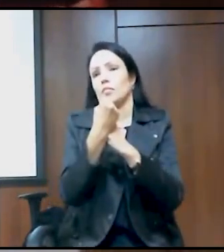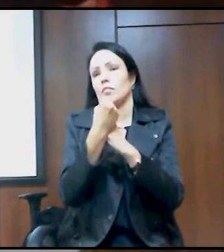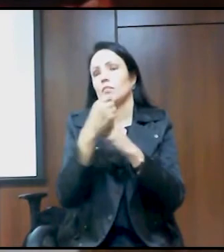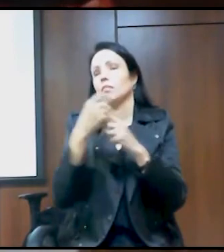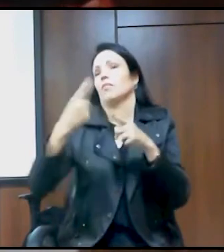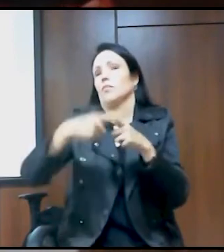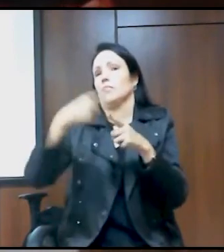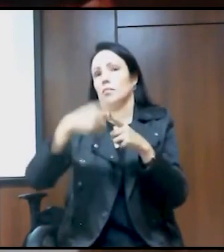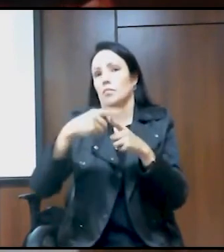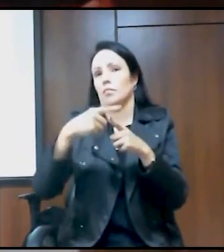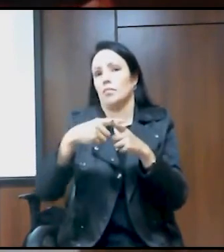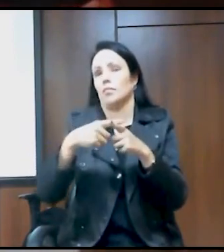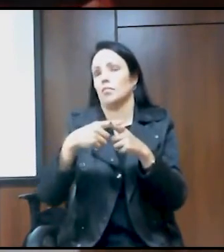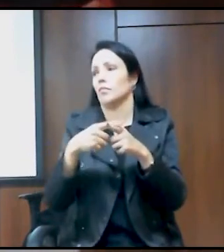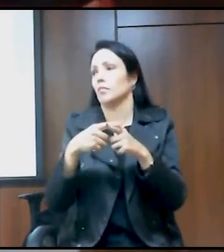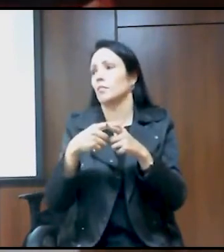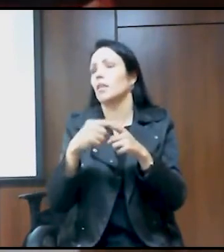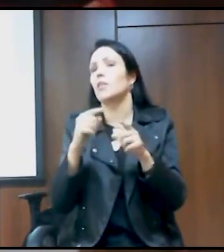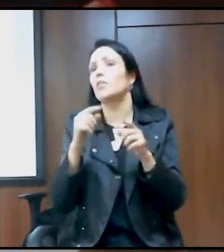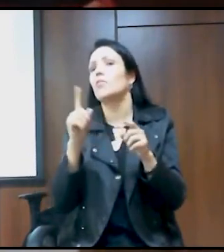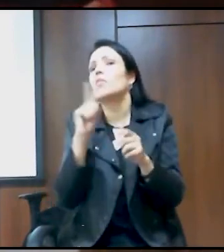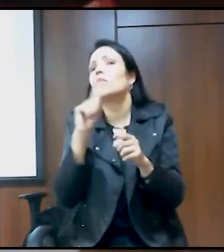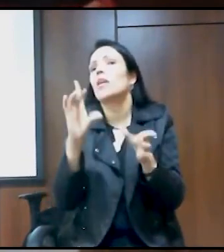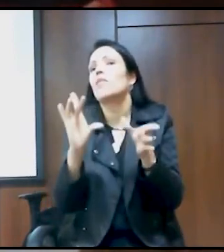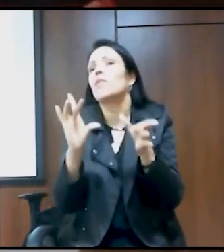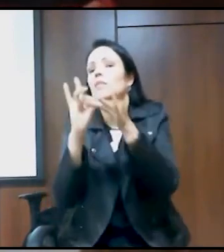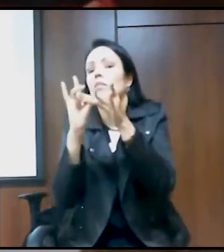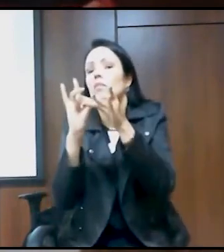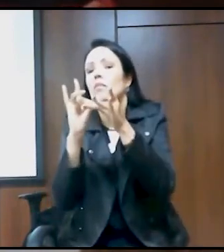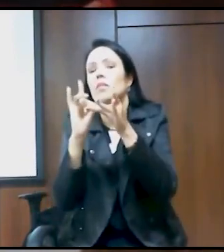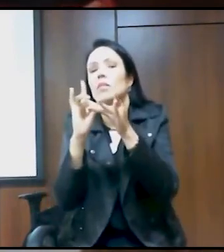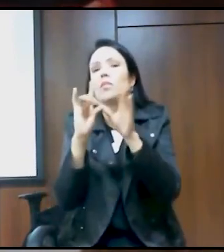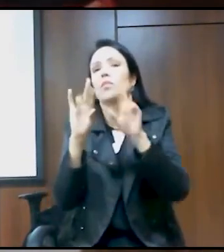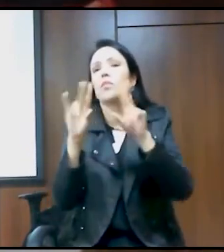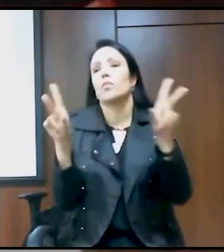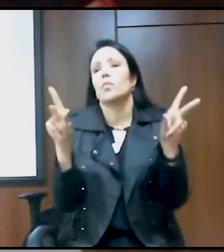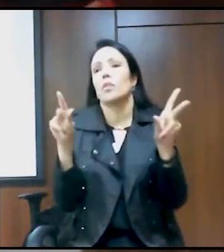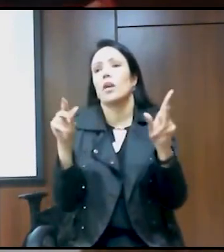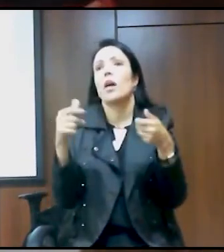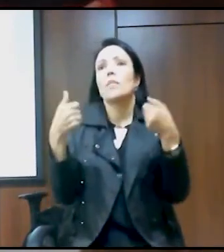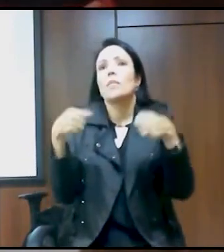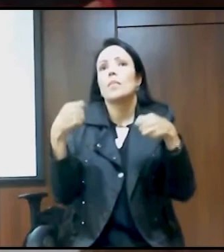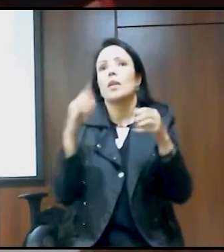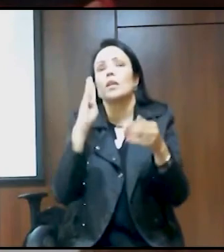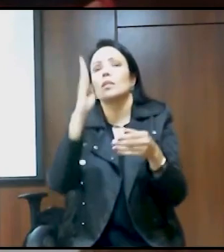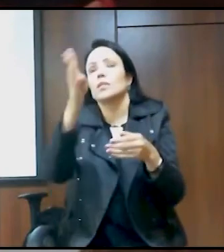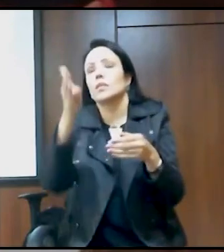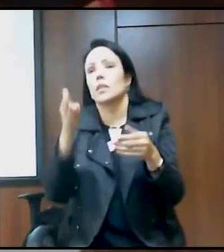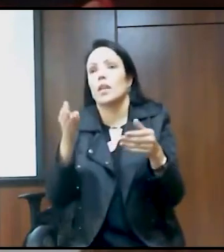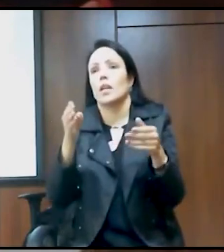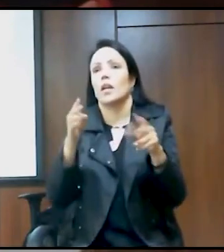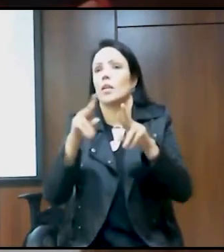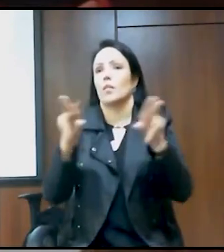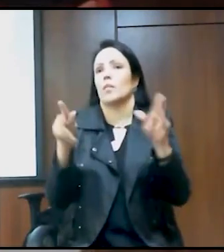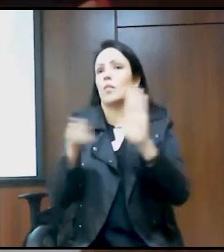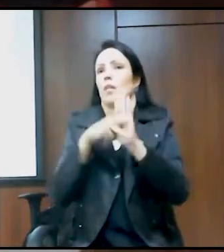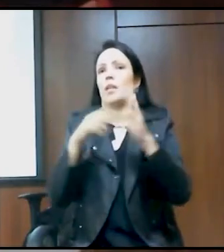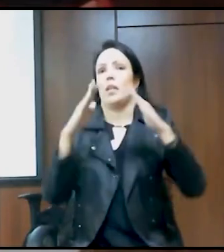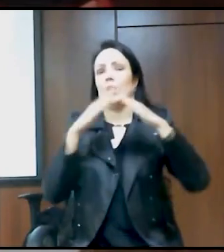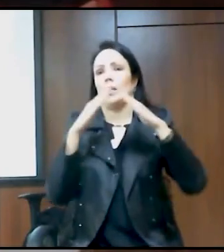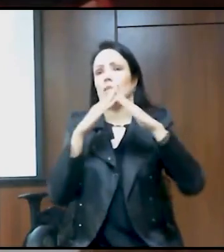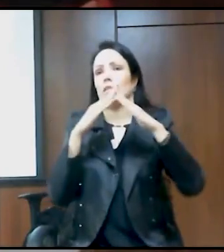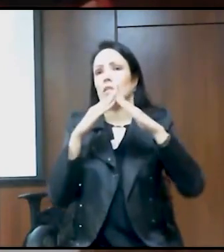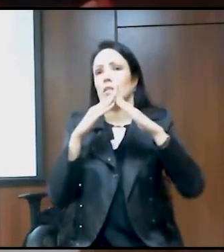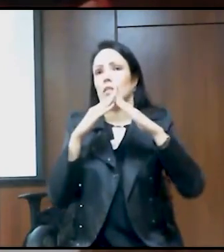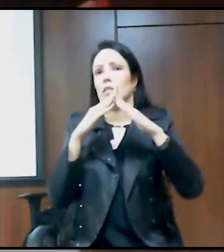A vulnerabilidade social, ela não estava vinculada a nenhum tipo de necessidade direta relacionada à moradia. Evidentemente, as pessoas